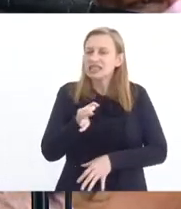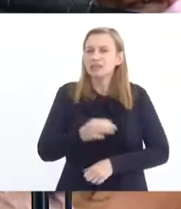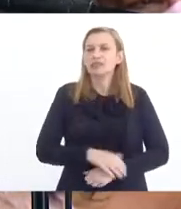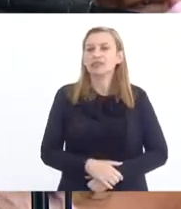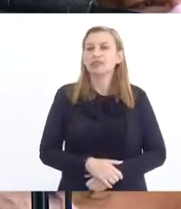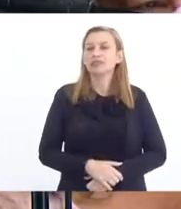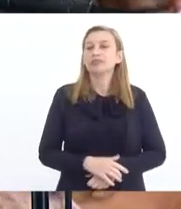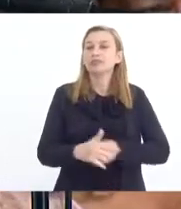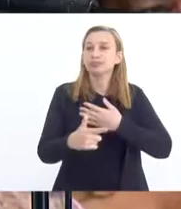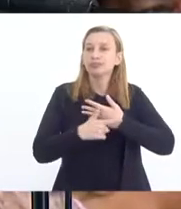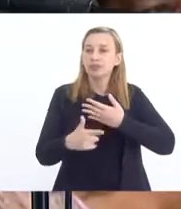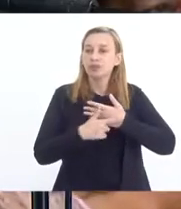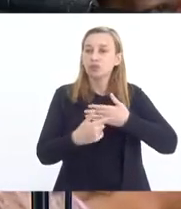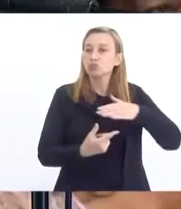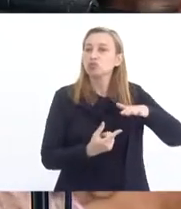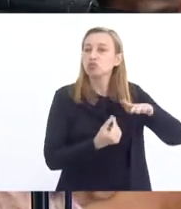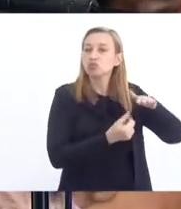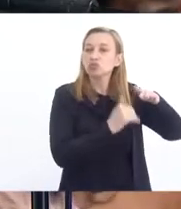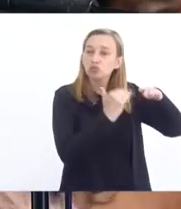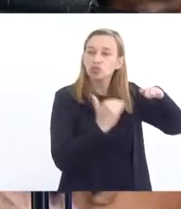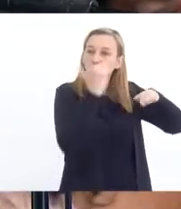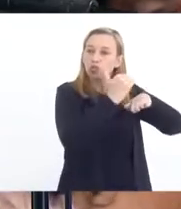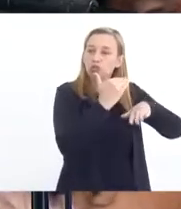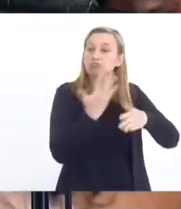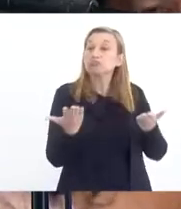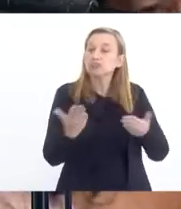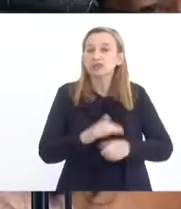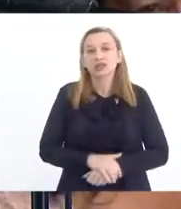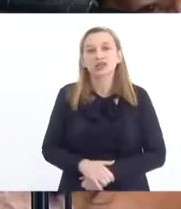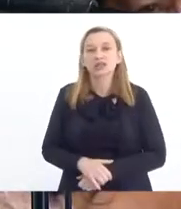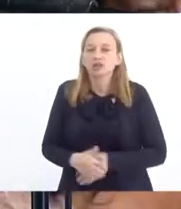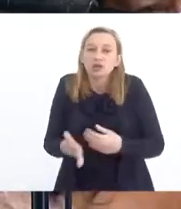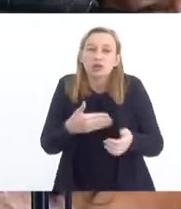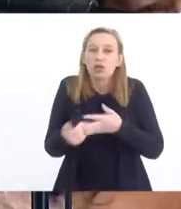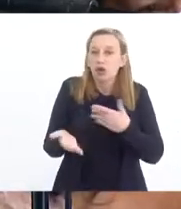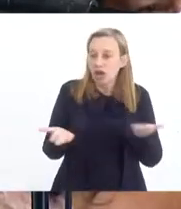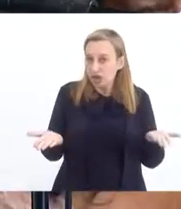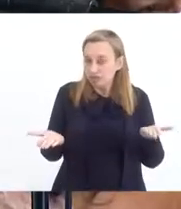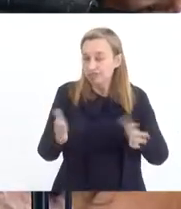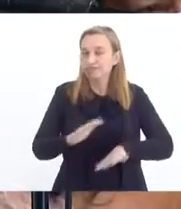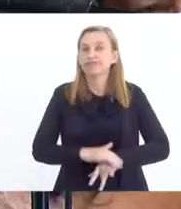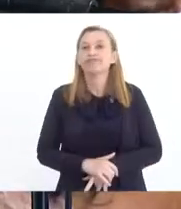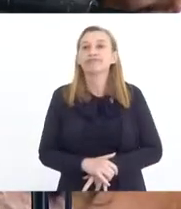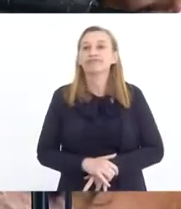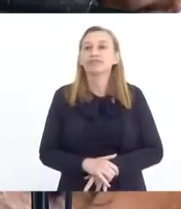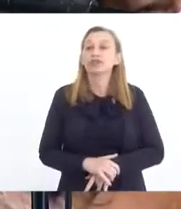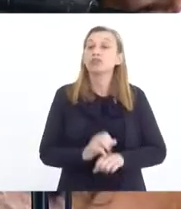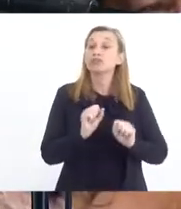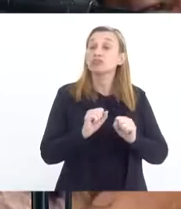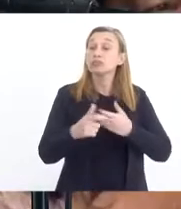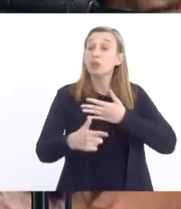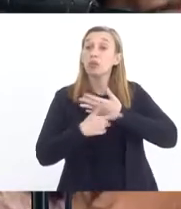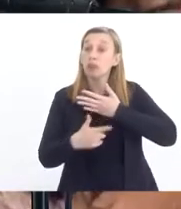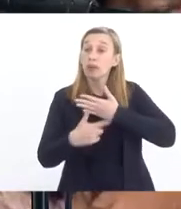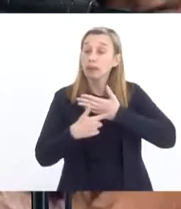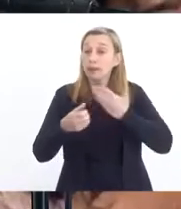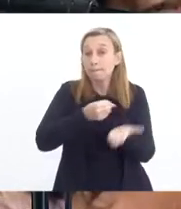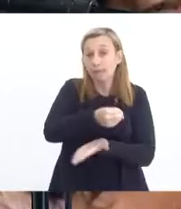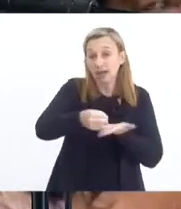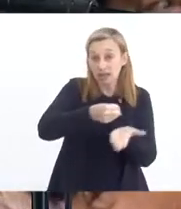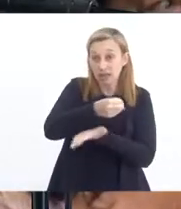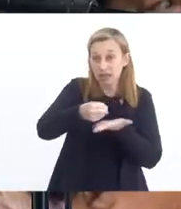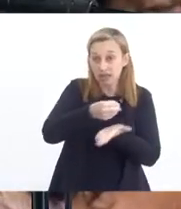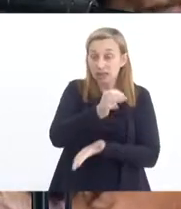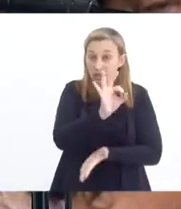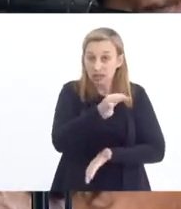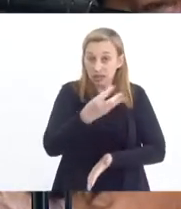o papel do Fundo Soberano. O Fundo Soberano, qualquer ele que seja, ele tem que ter um papel básico de